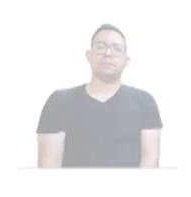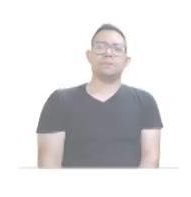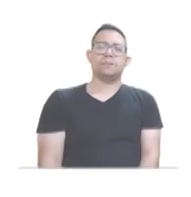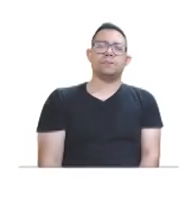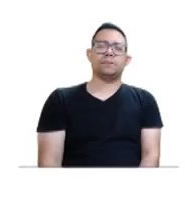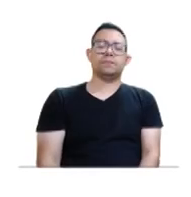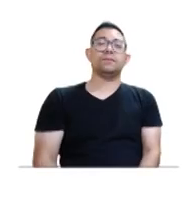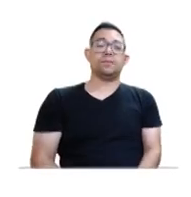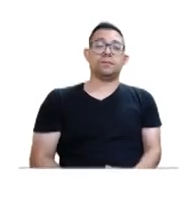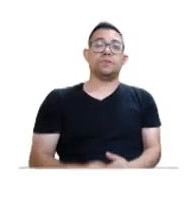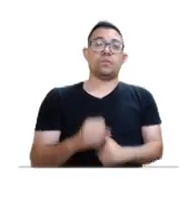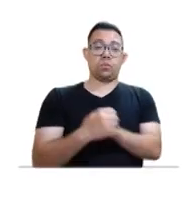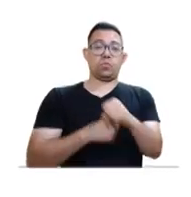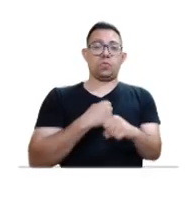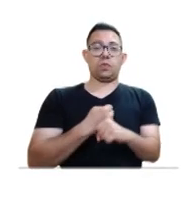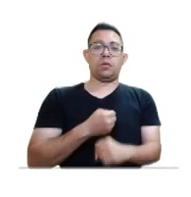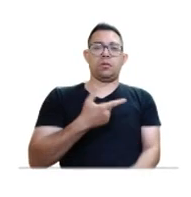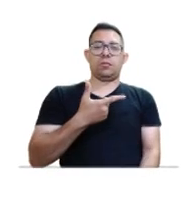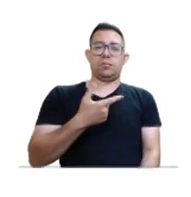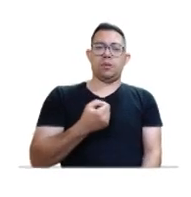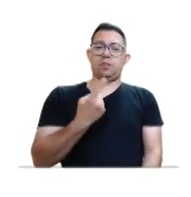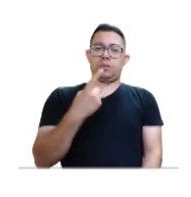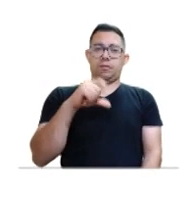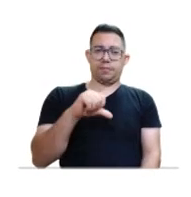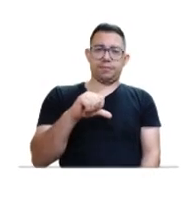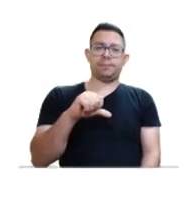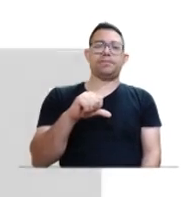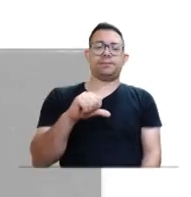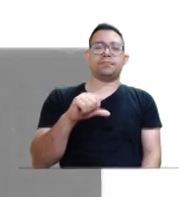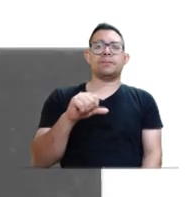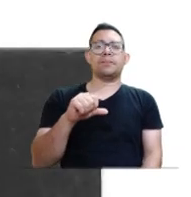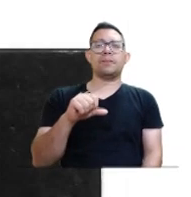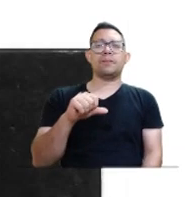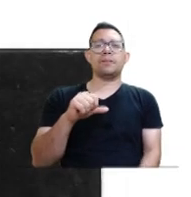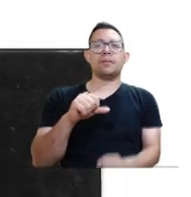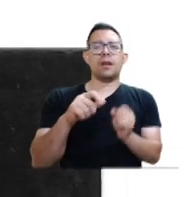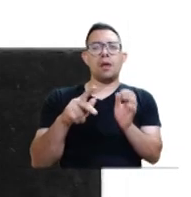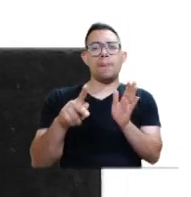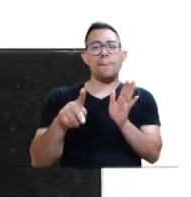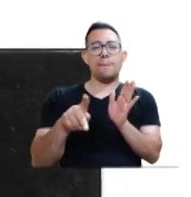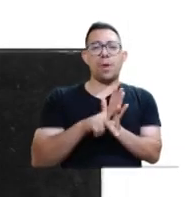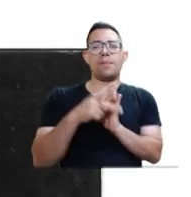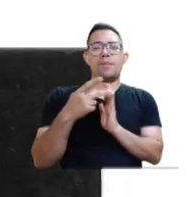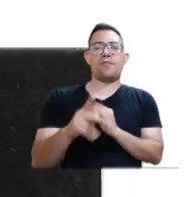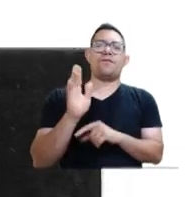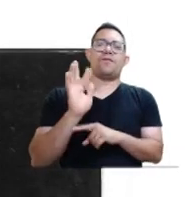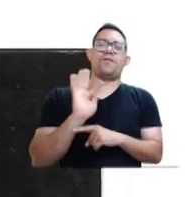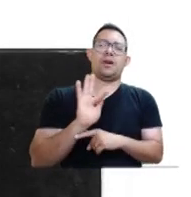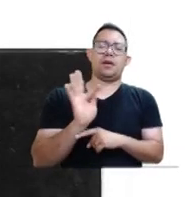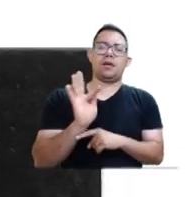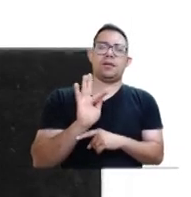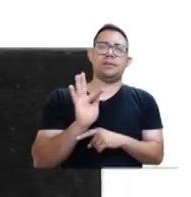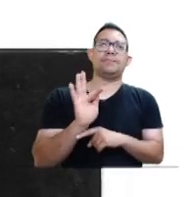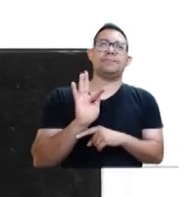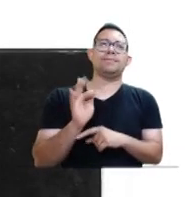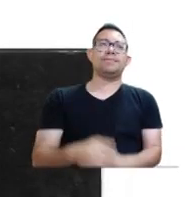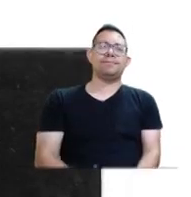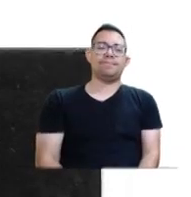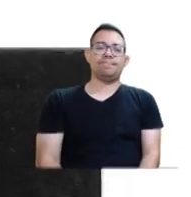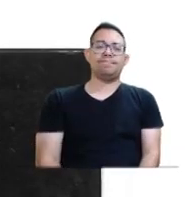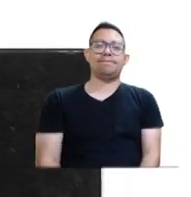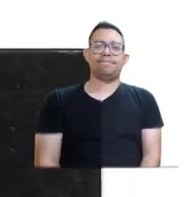Em 2019, a Gramofone era a única locadora que estava em funcionamento na cidade de Franca.